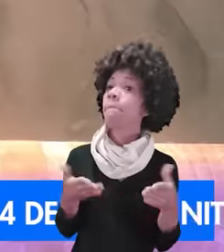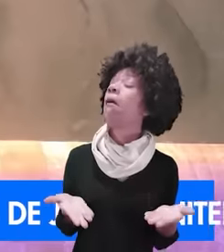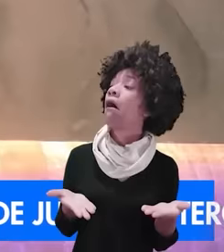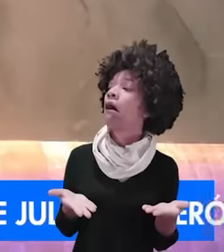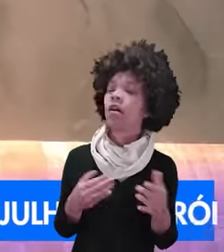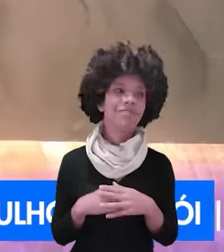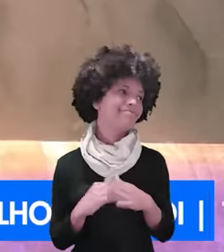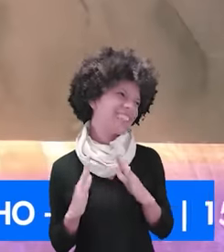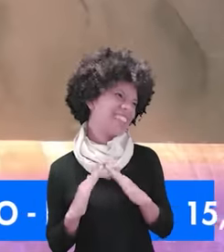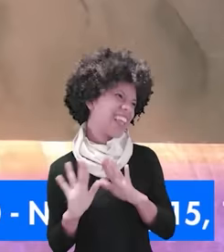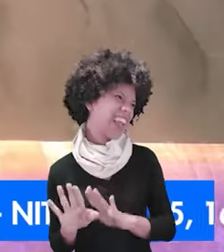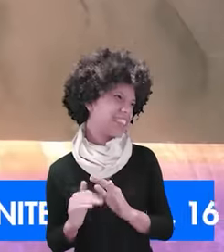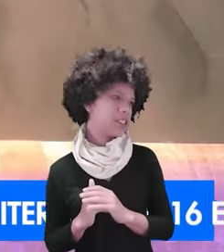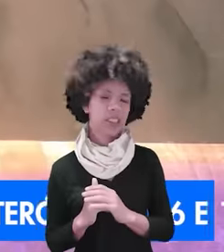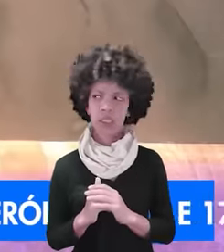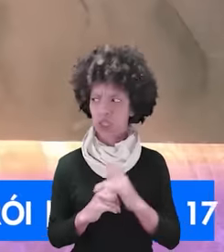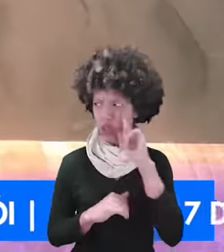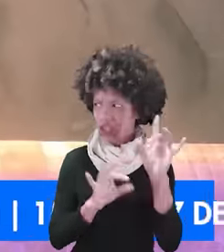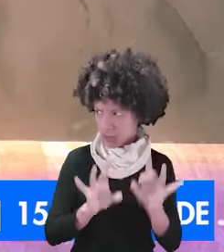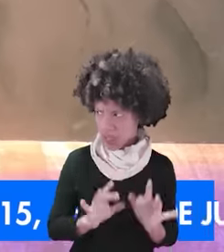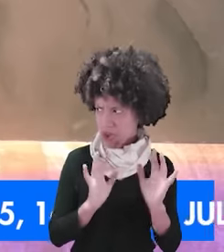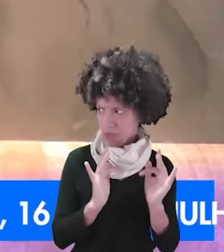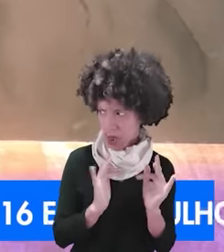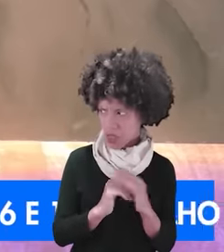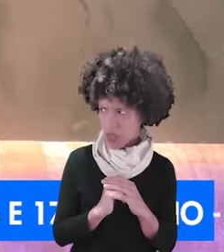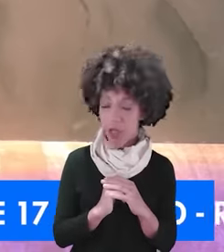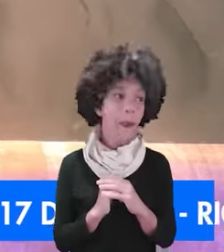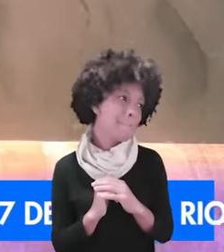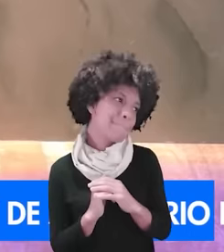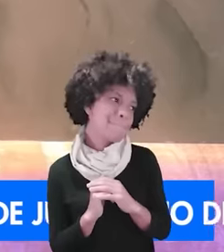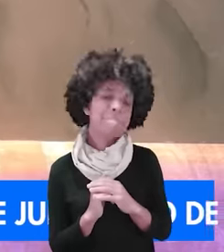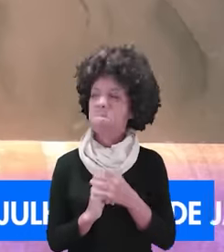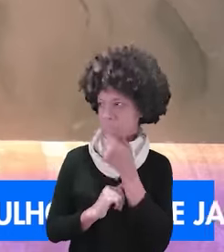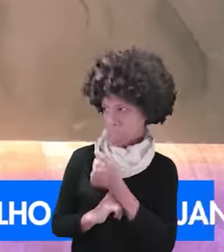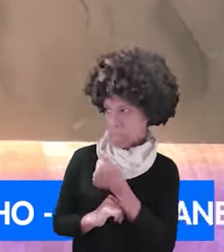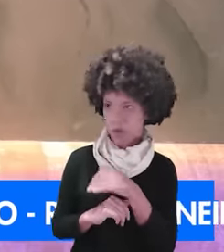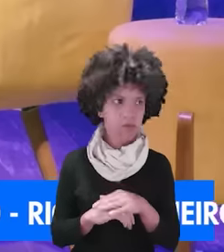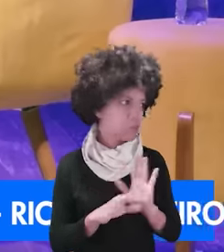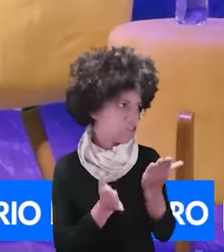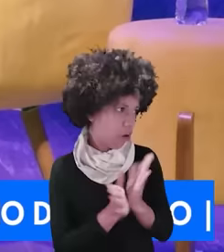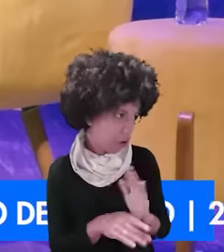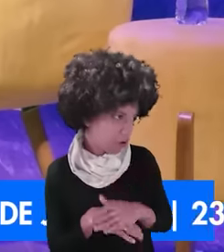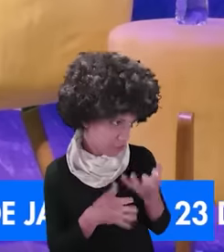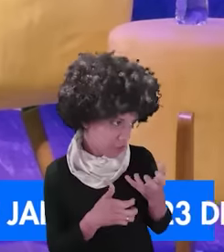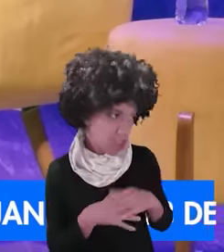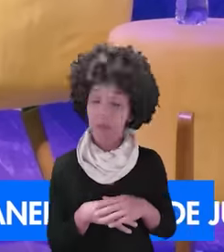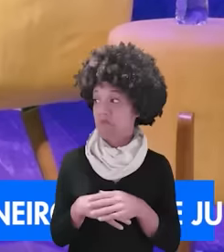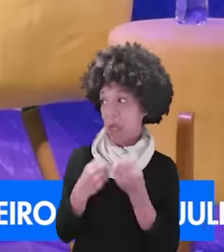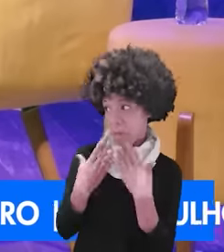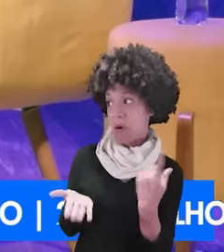tá em casa no dia dos namorados bacana você é boa de